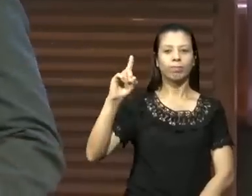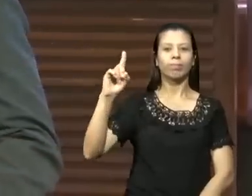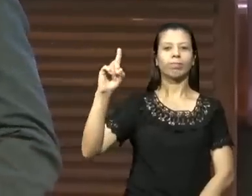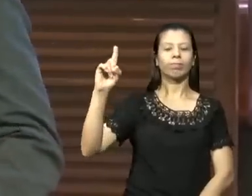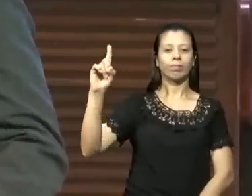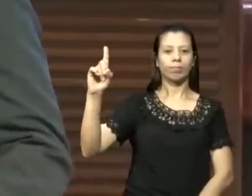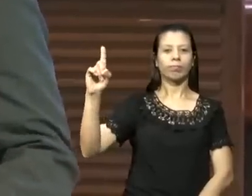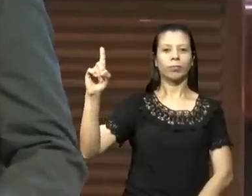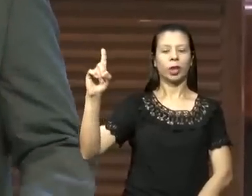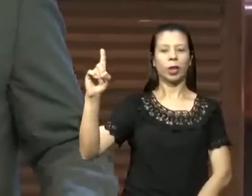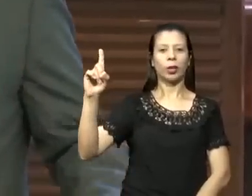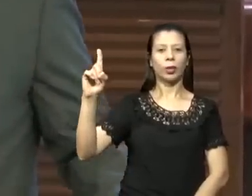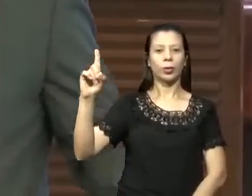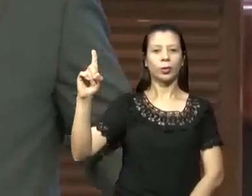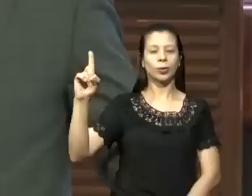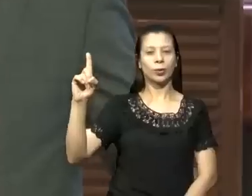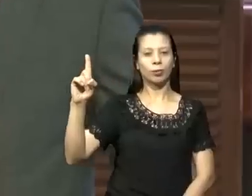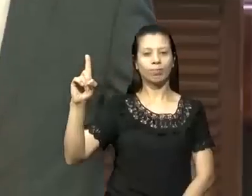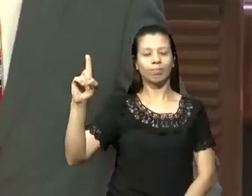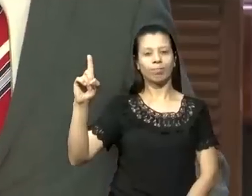está sendo retirado desse mundo